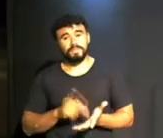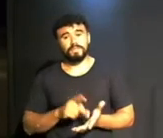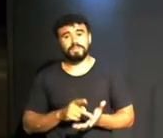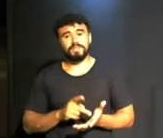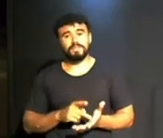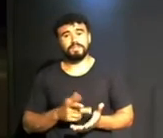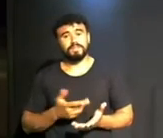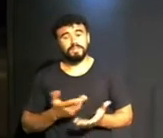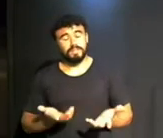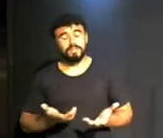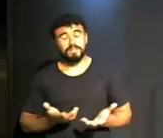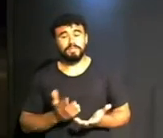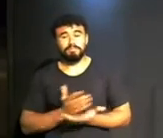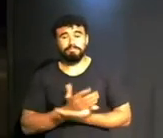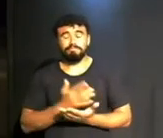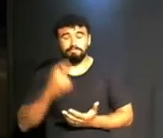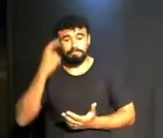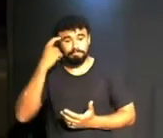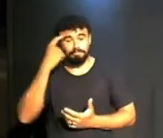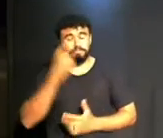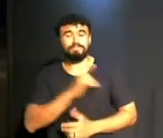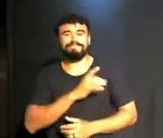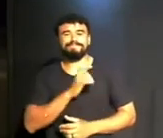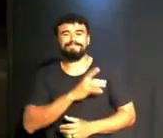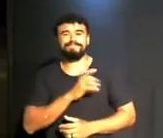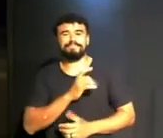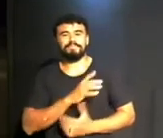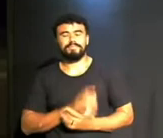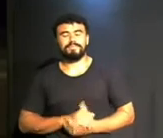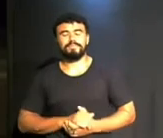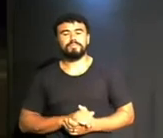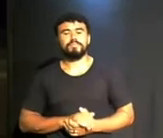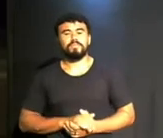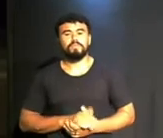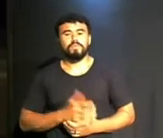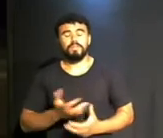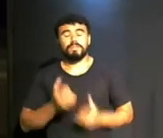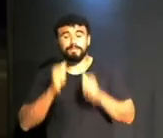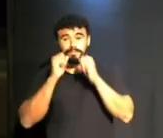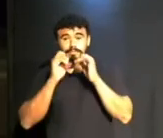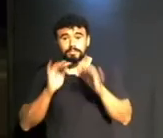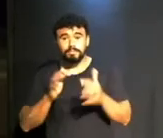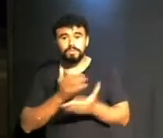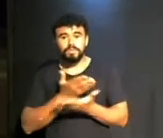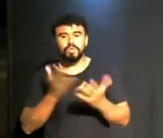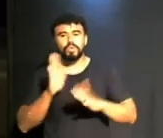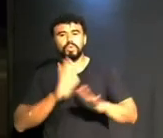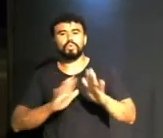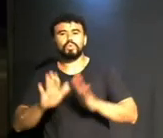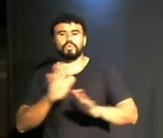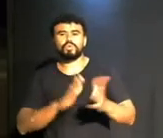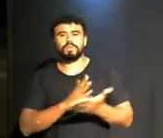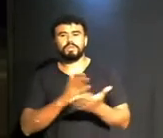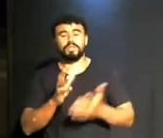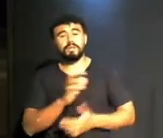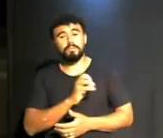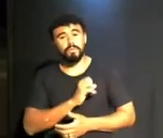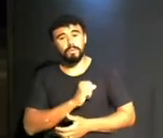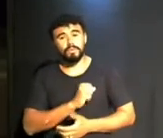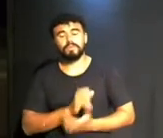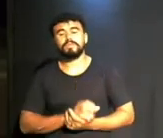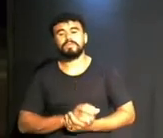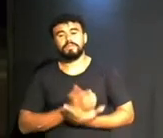estão tão ligados nisso e estão com Pânico no coração nós ficamos liberar uma palavra agora de cuidado de